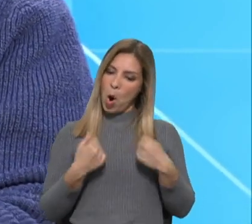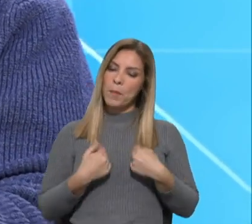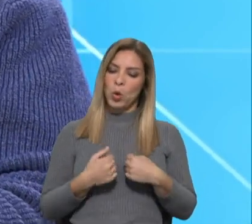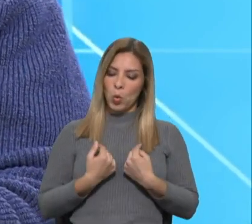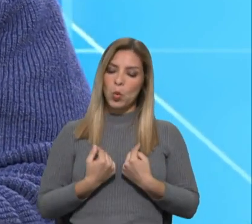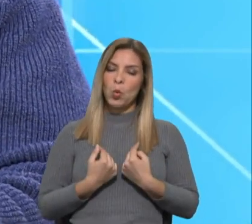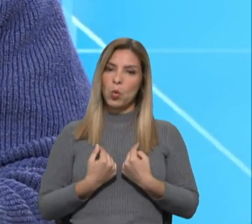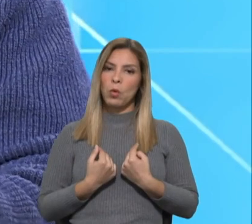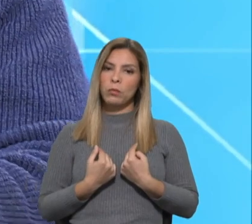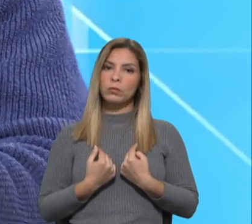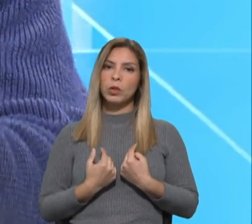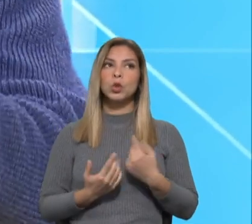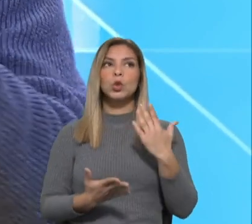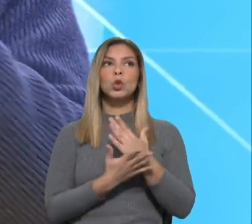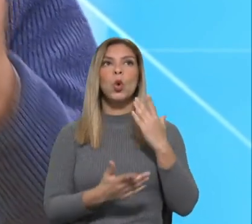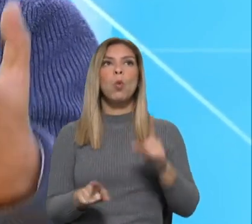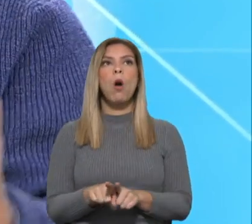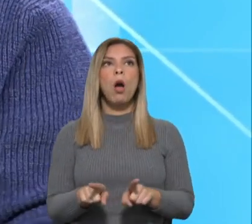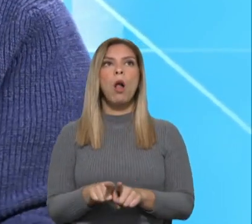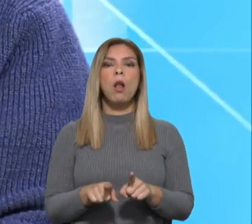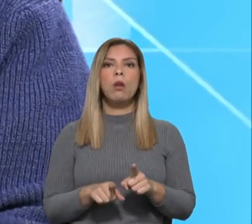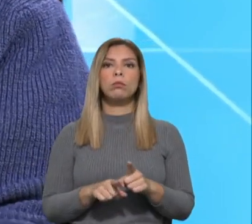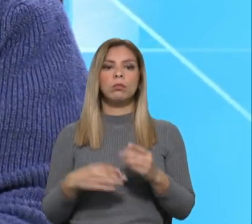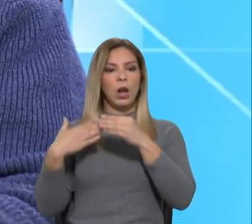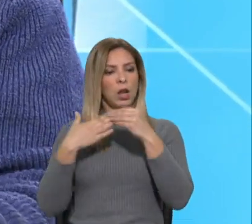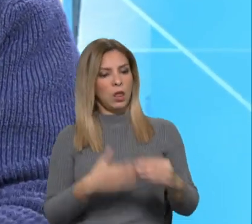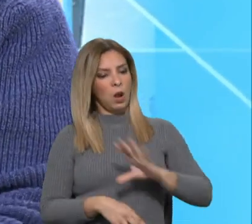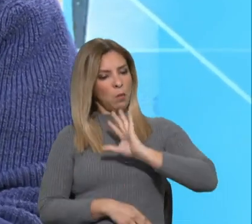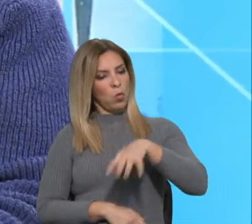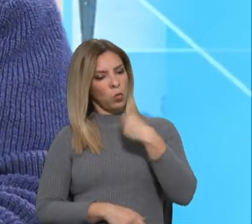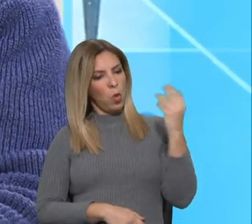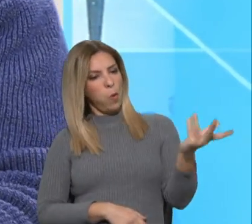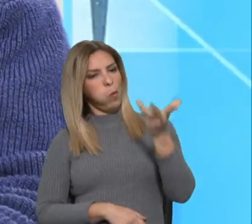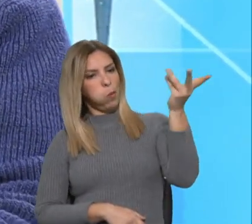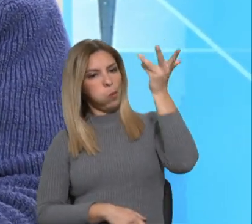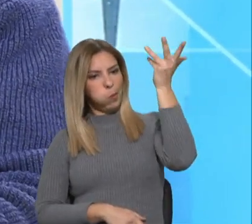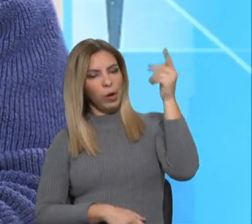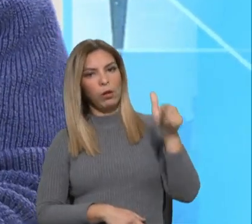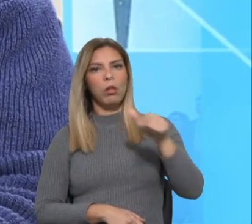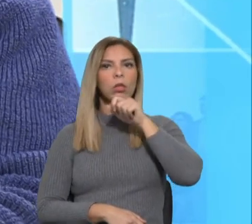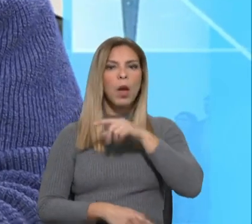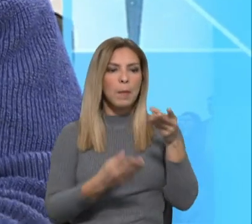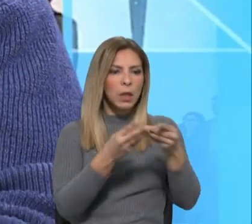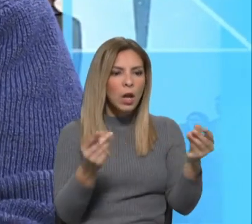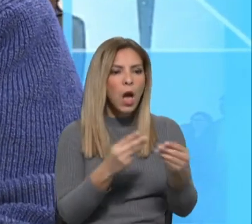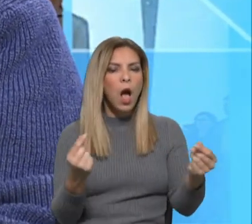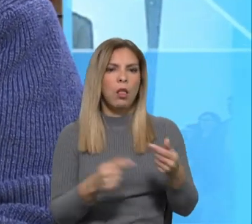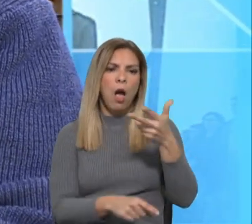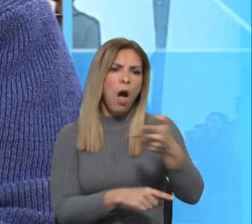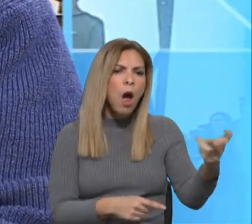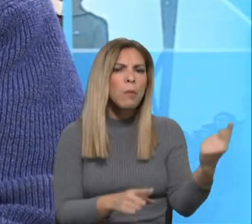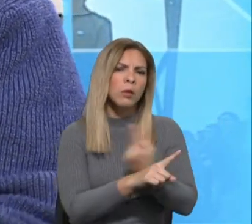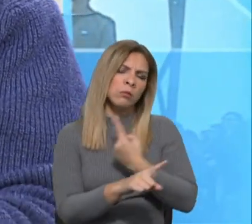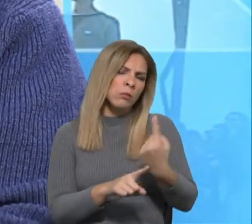só os grandes líderes mundiais com a possibilidade de armamento e de arsenais infinitos quase ao seu